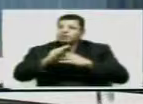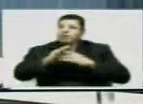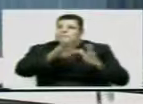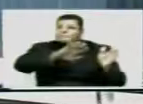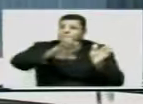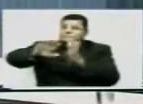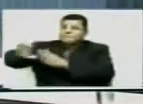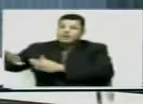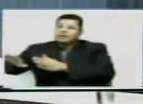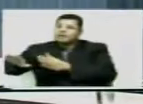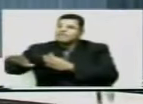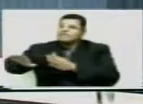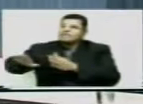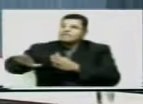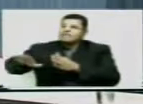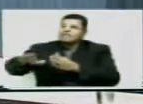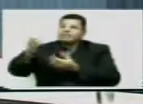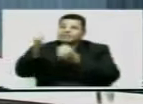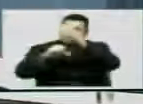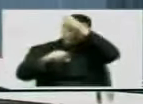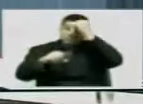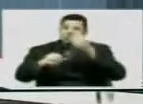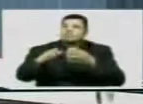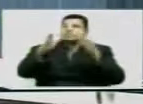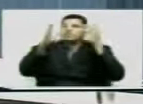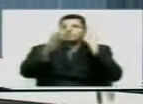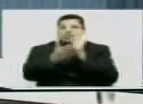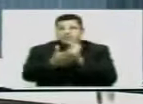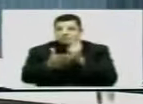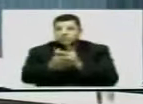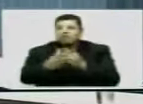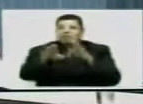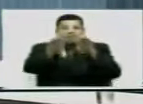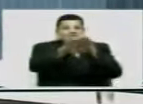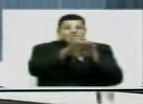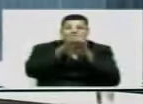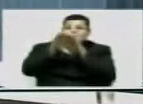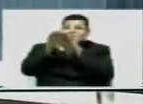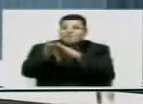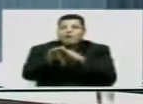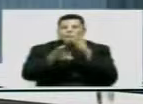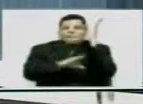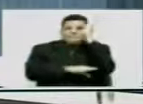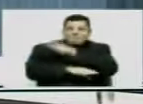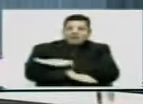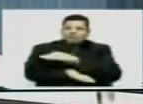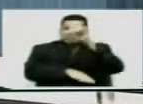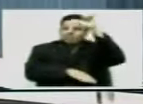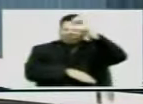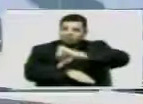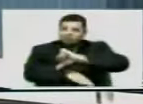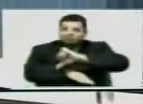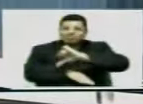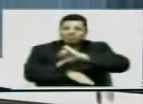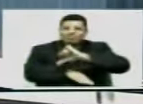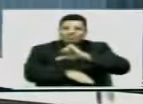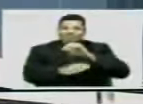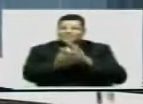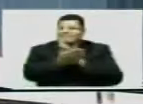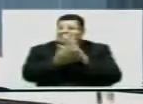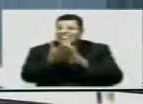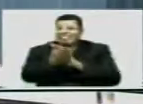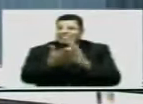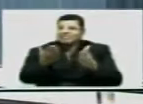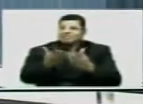Copa passa, deputado Zé Ricardo, e a cidade de Manaus continua com um sistema de mobilidade urbana, seja no transporte